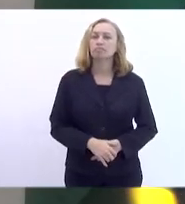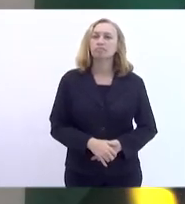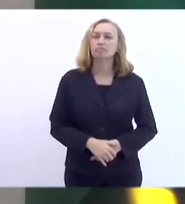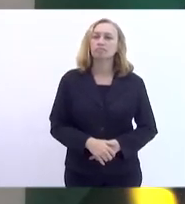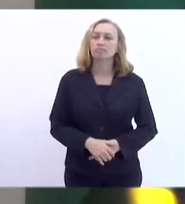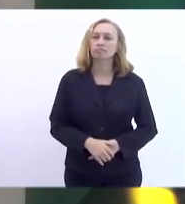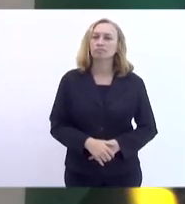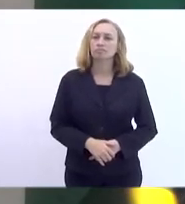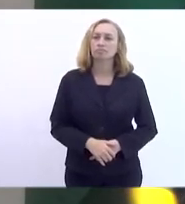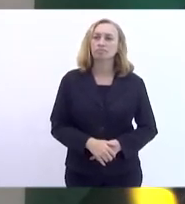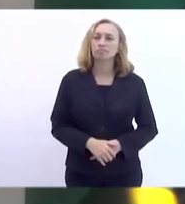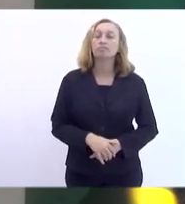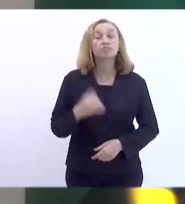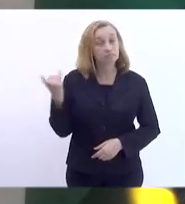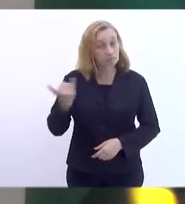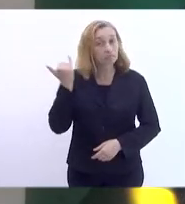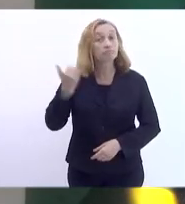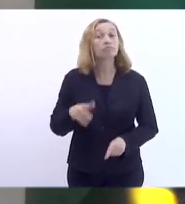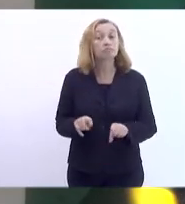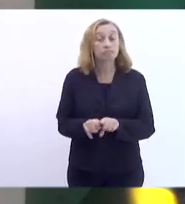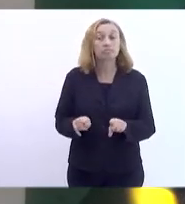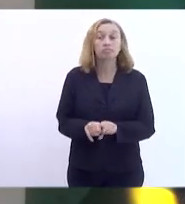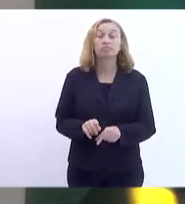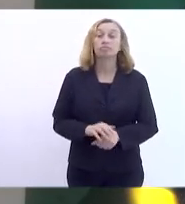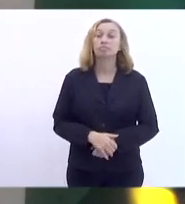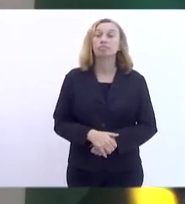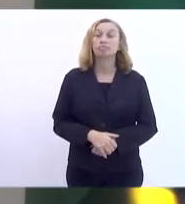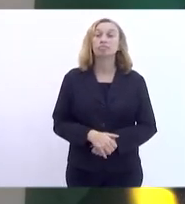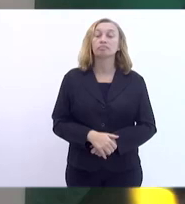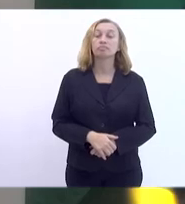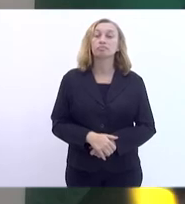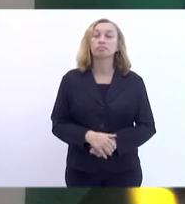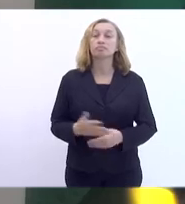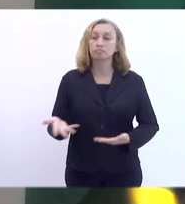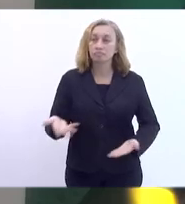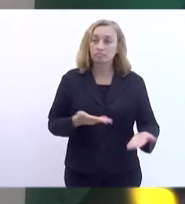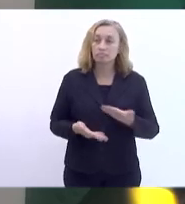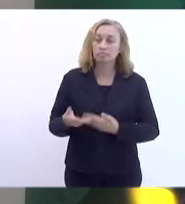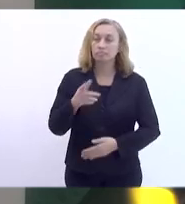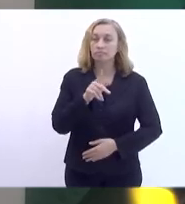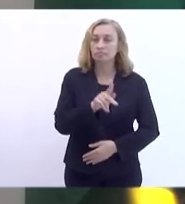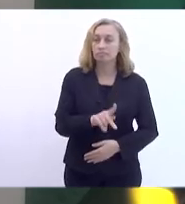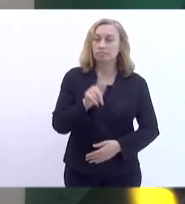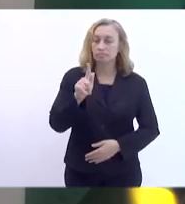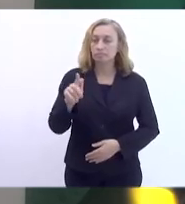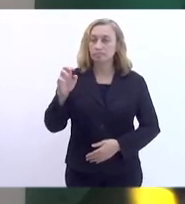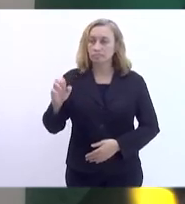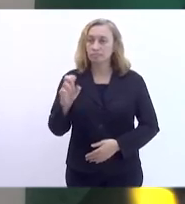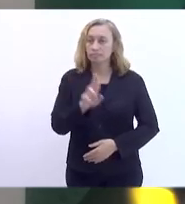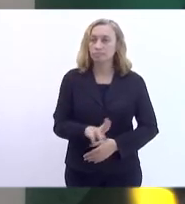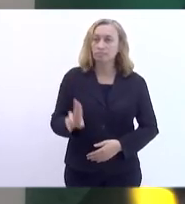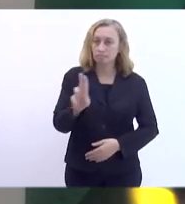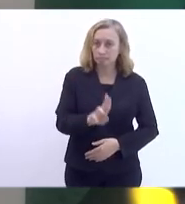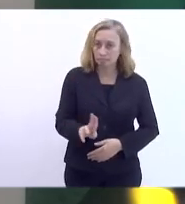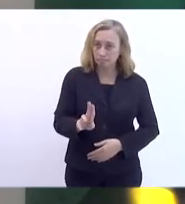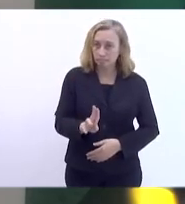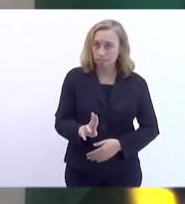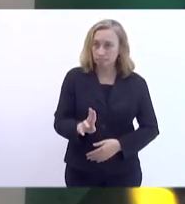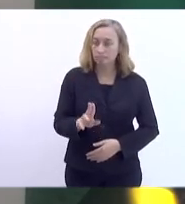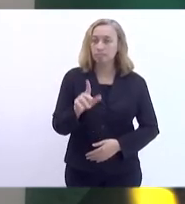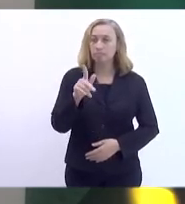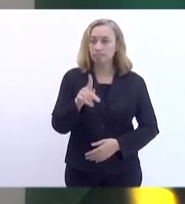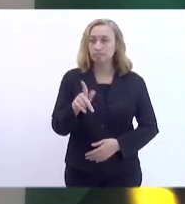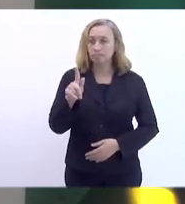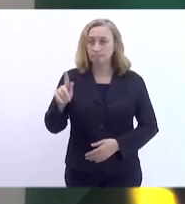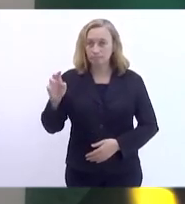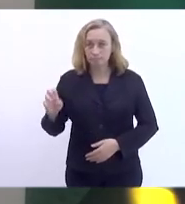que é que o parecer que é importante também mas que a gente possa em parceria com a peixe utilizar e não atualmente a câmara de arbitragem da